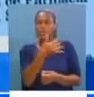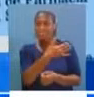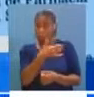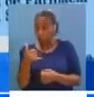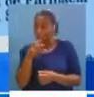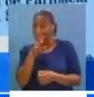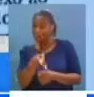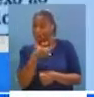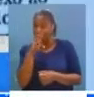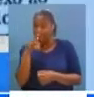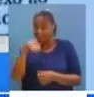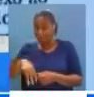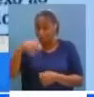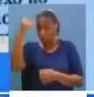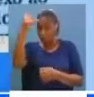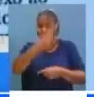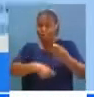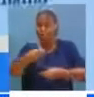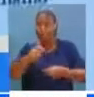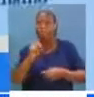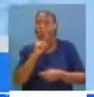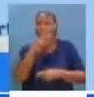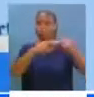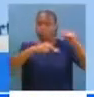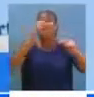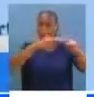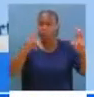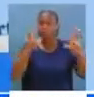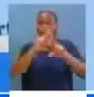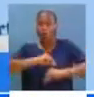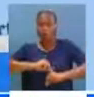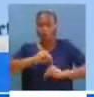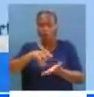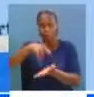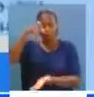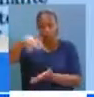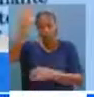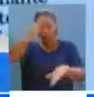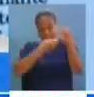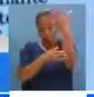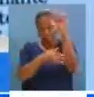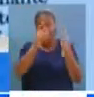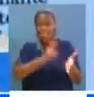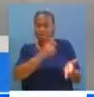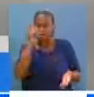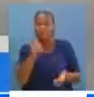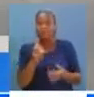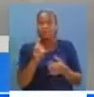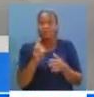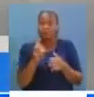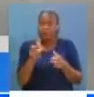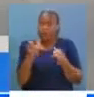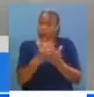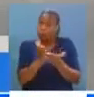quadrados serão vendidos para que eles possam construir as novas instalações da embaixada norte americana uma portaria conjunta